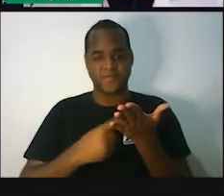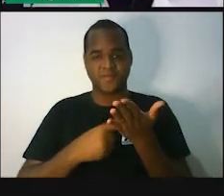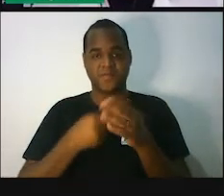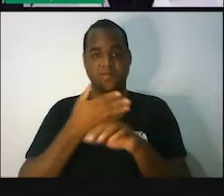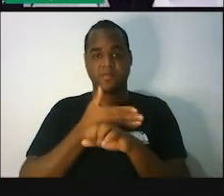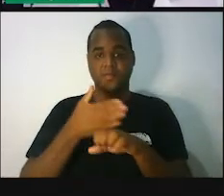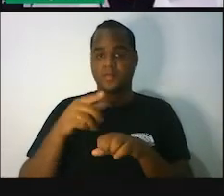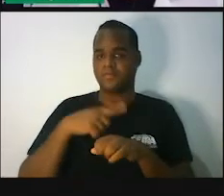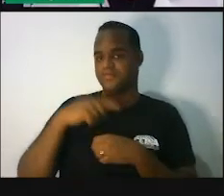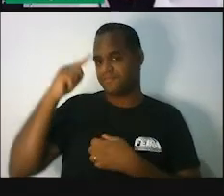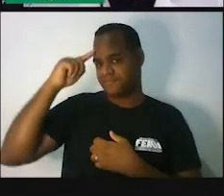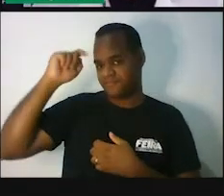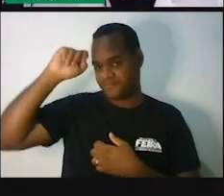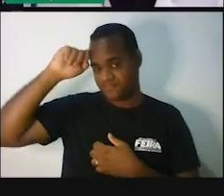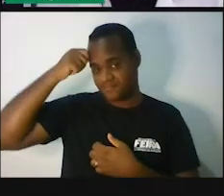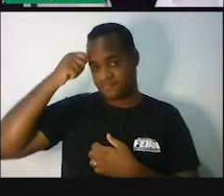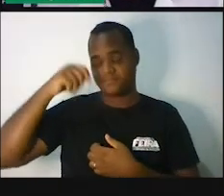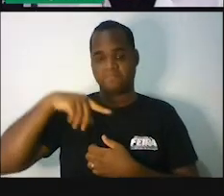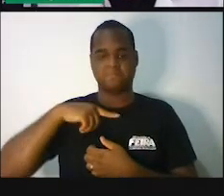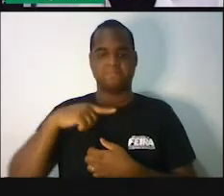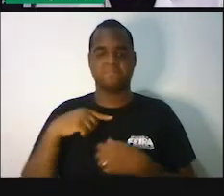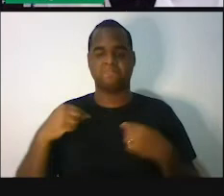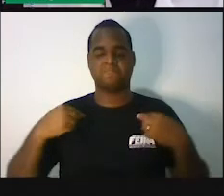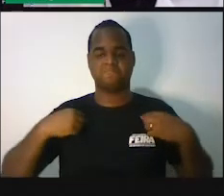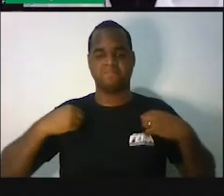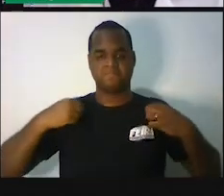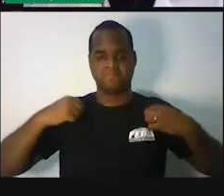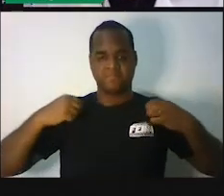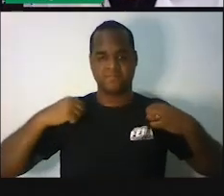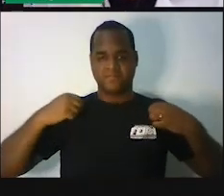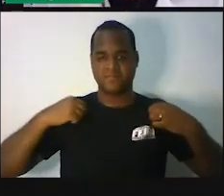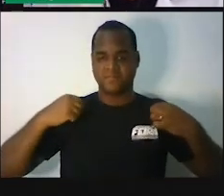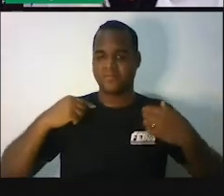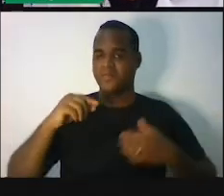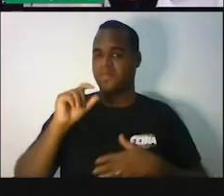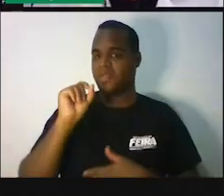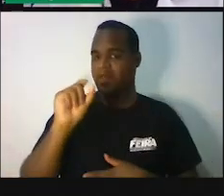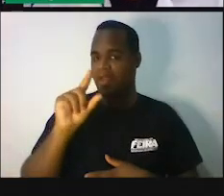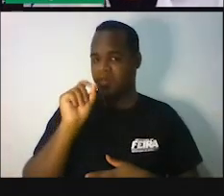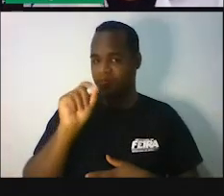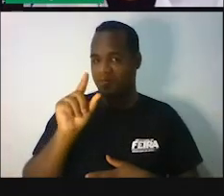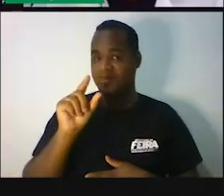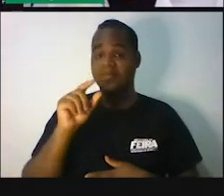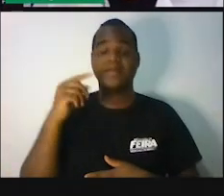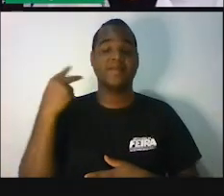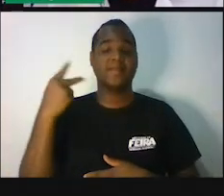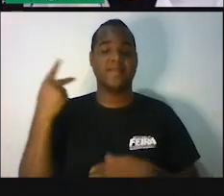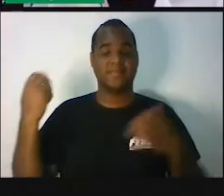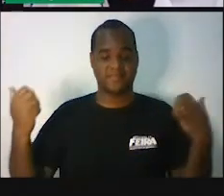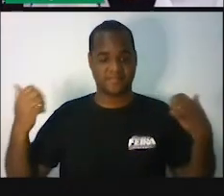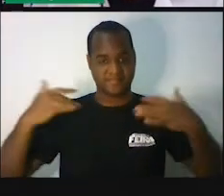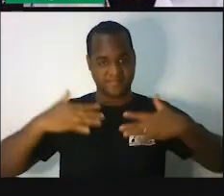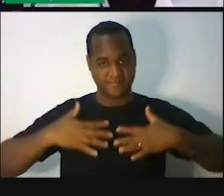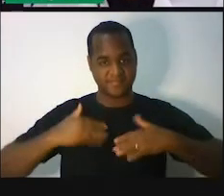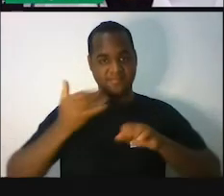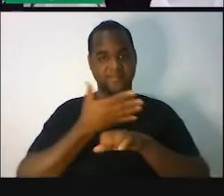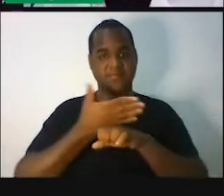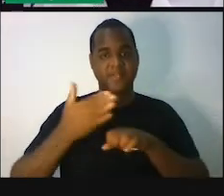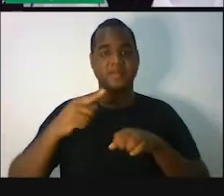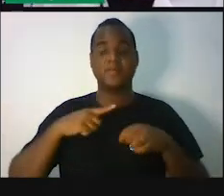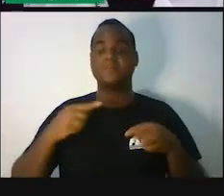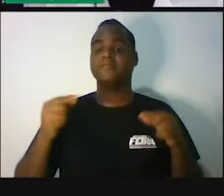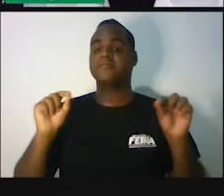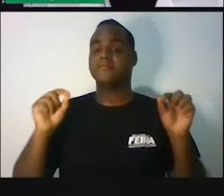meu cabelo é preto. Estou vestido com uma camisa azul marinho, por cima um jaleco branco, e atrás de